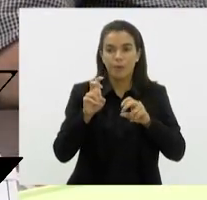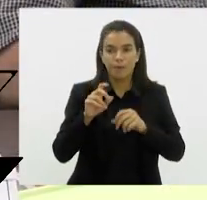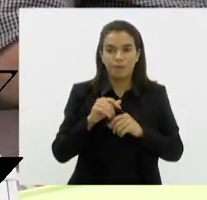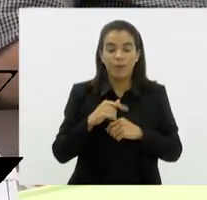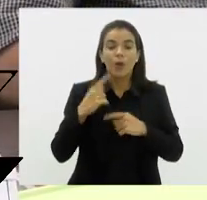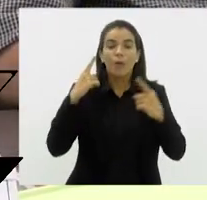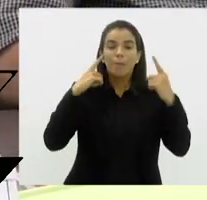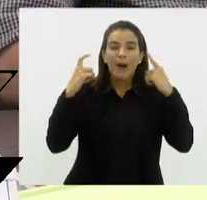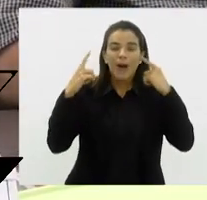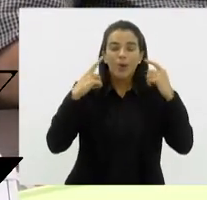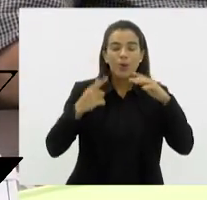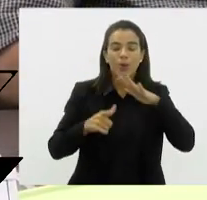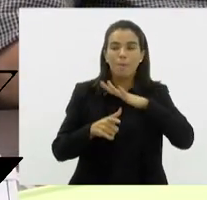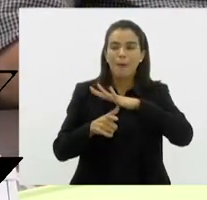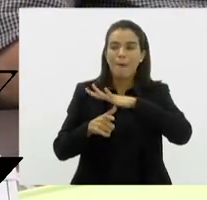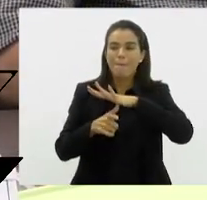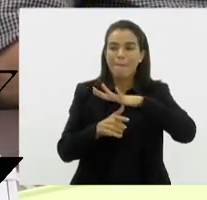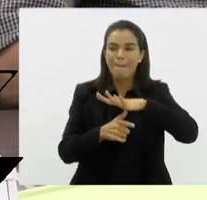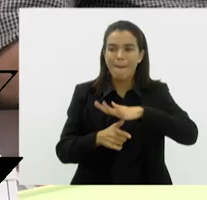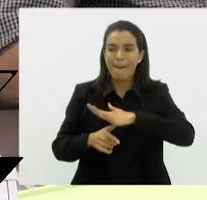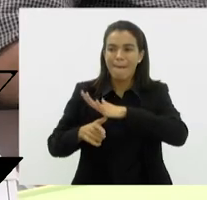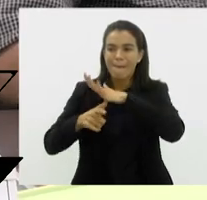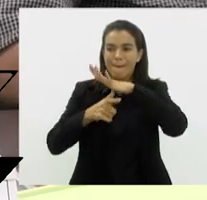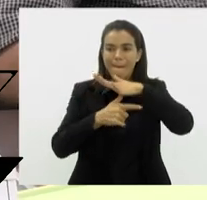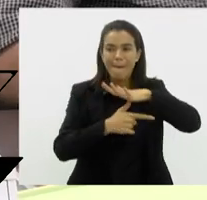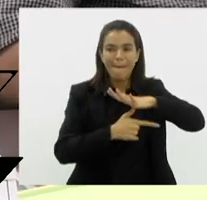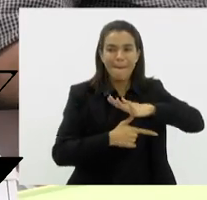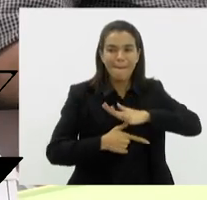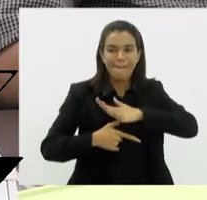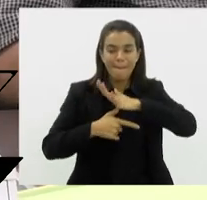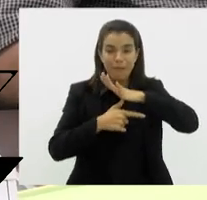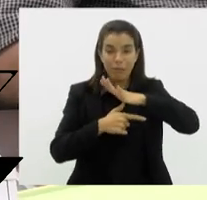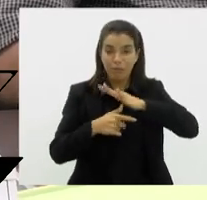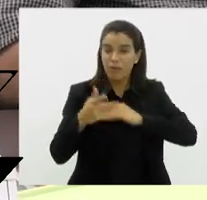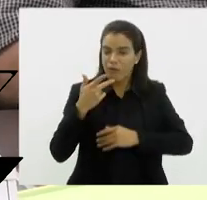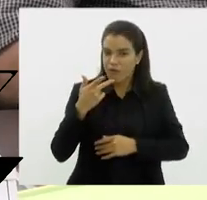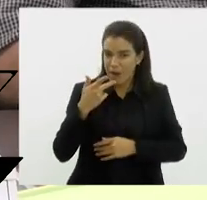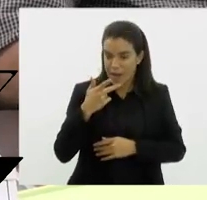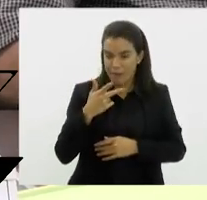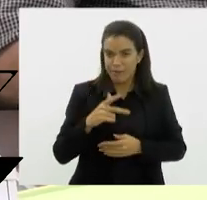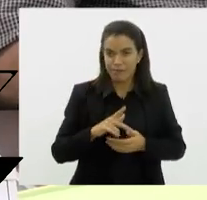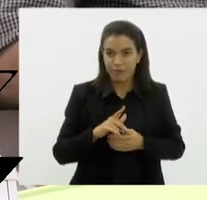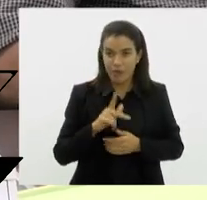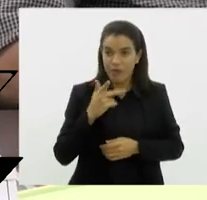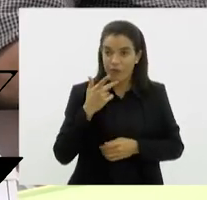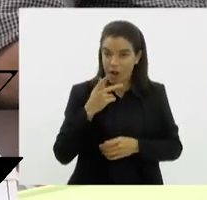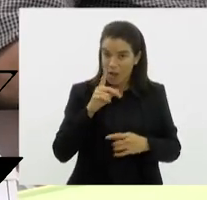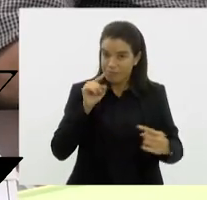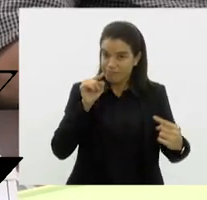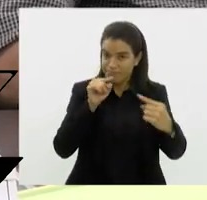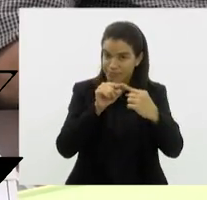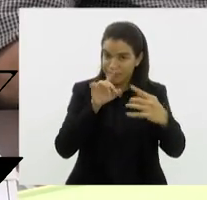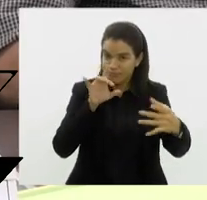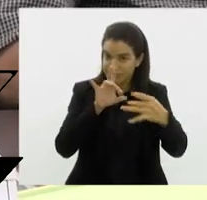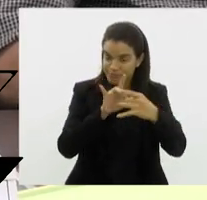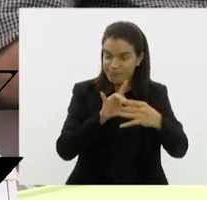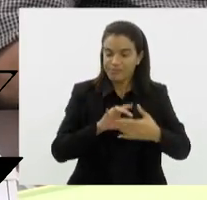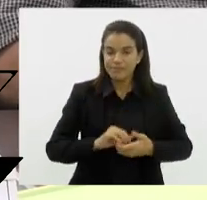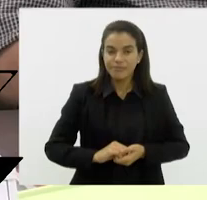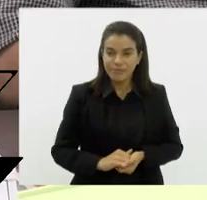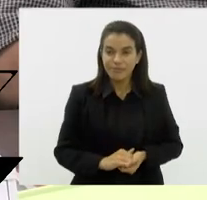dos helicópteros. Na época foi feito um TAC, etc. Mas já vou chegar no ponto. Aparentemente não tem nada a ver.